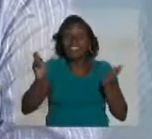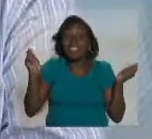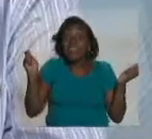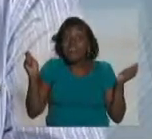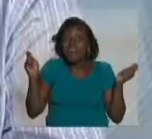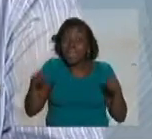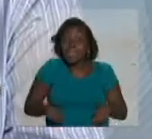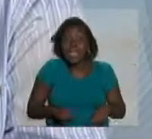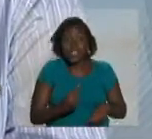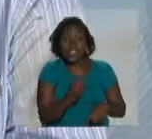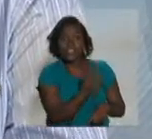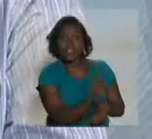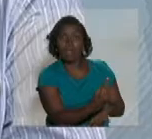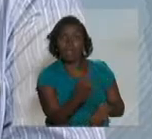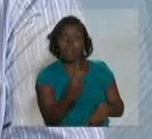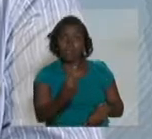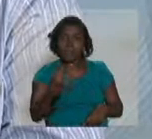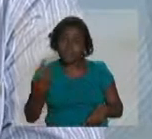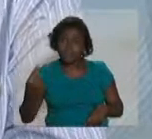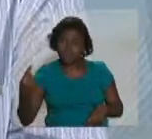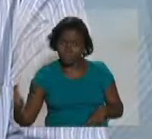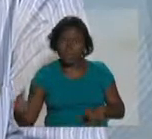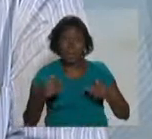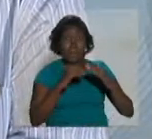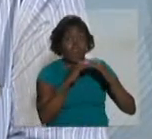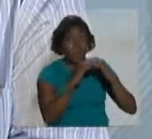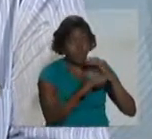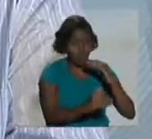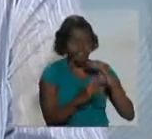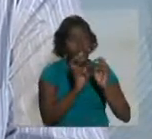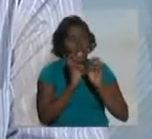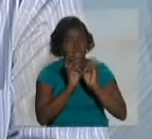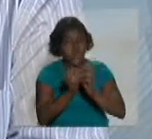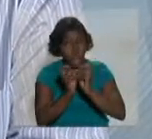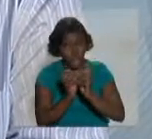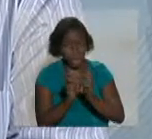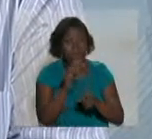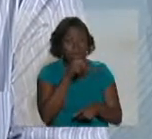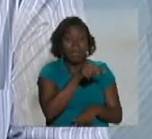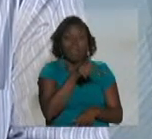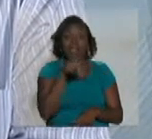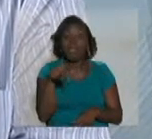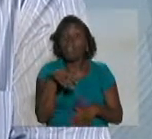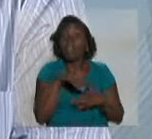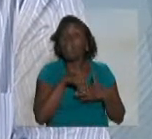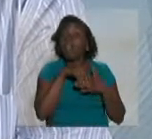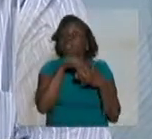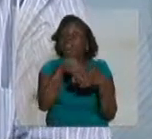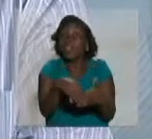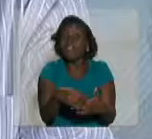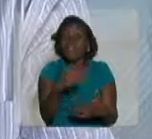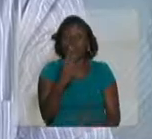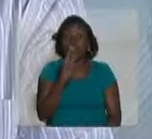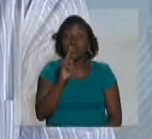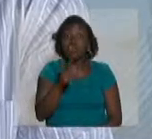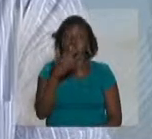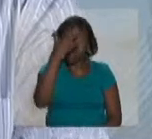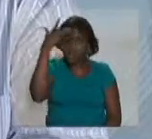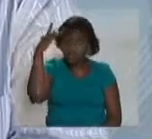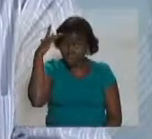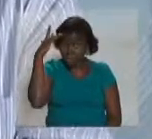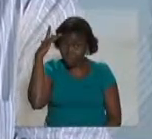cada veículo individual. O metrô e o trem, eles levam, cada composição, ela leva 2.000 pessoas,